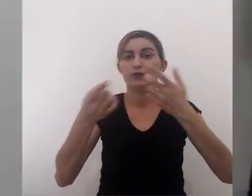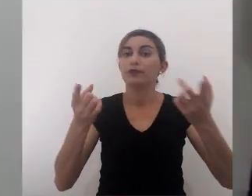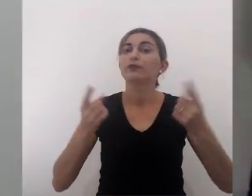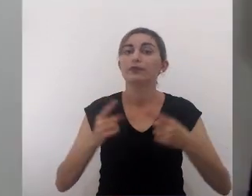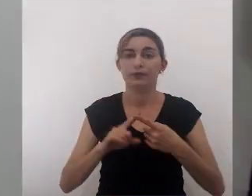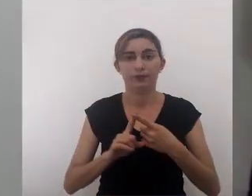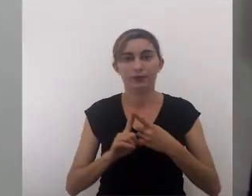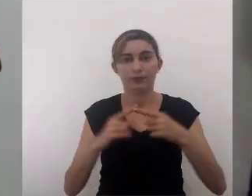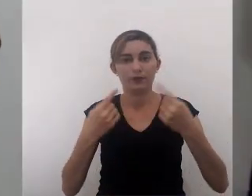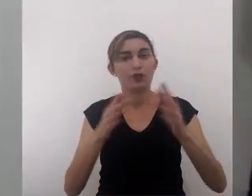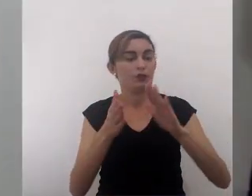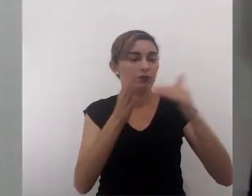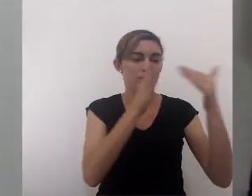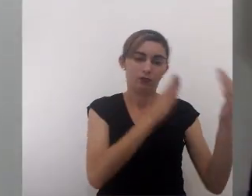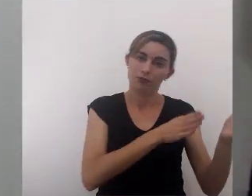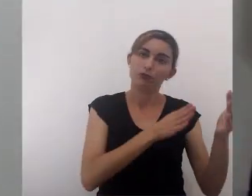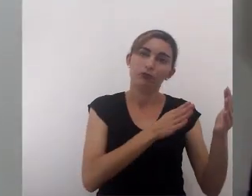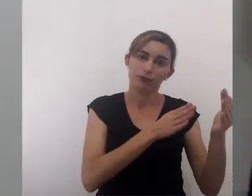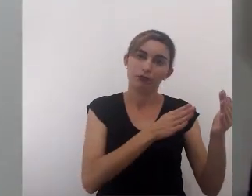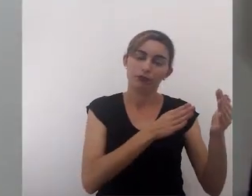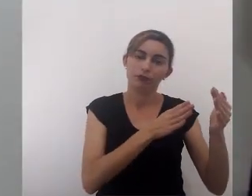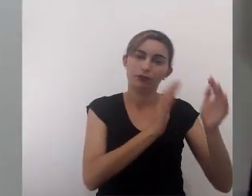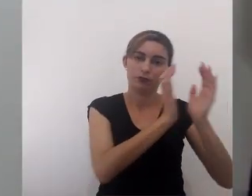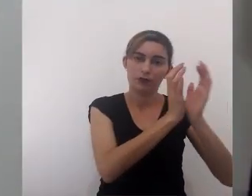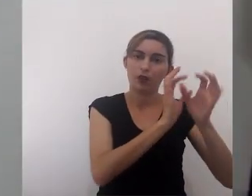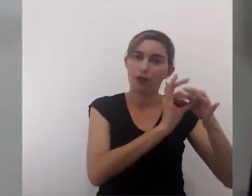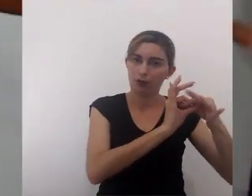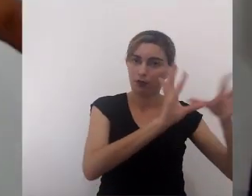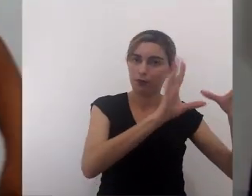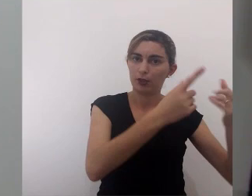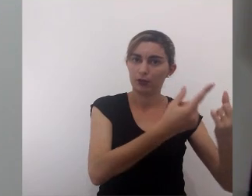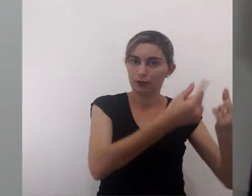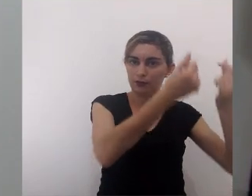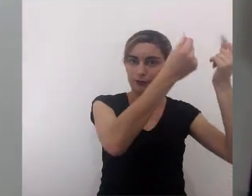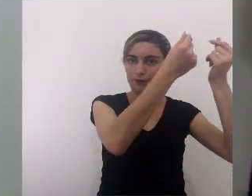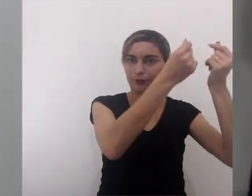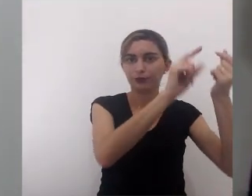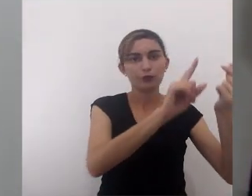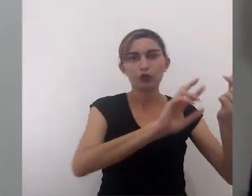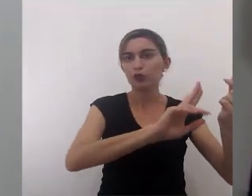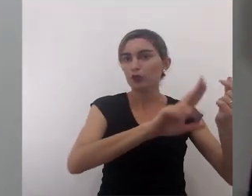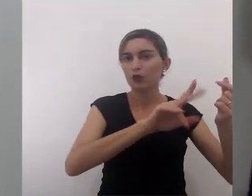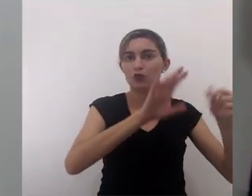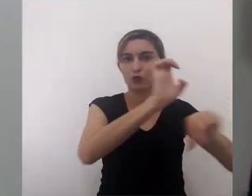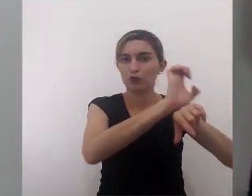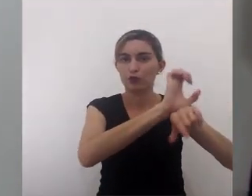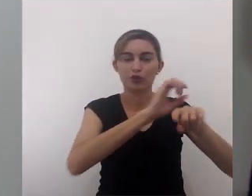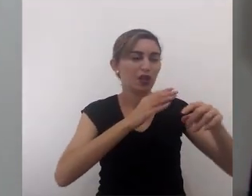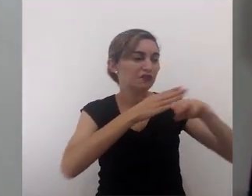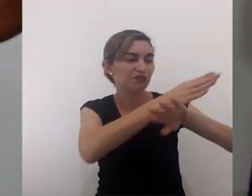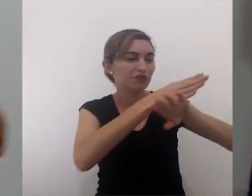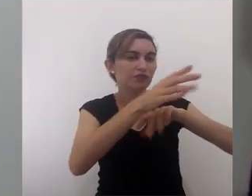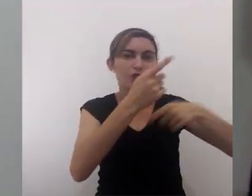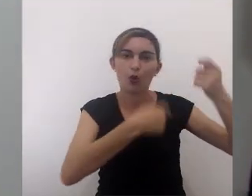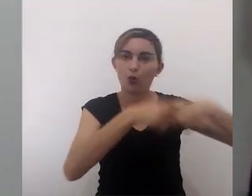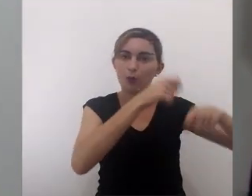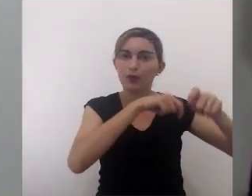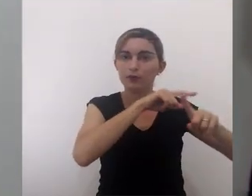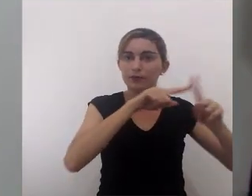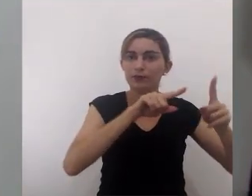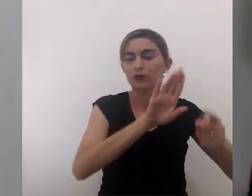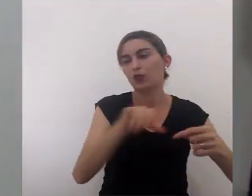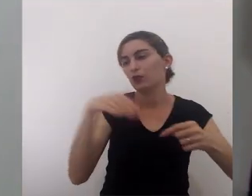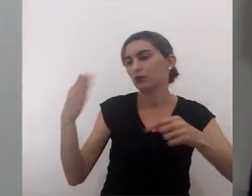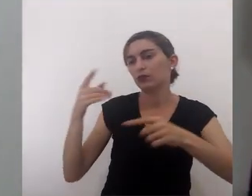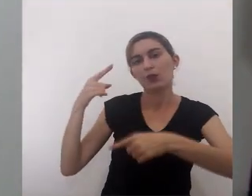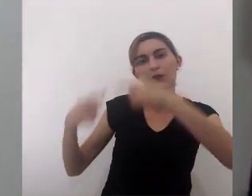realidade, ter isso aí. De um lado, o liberalismo econômico, a não intervenção do Estado na economia. Do outro lado, o